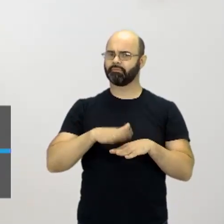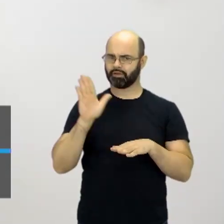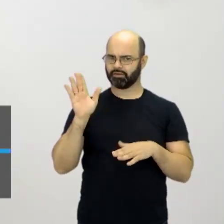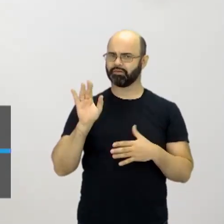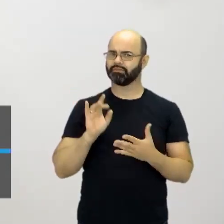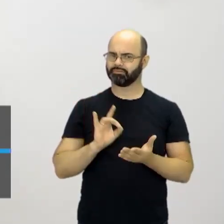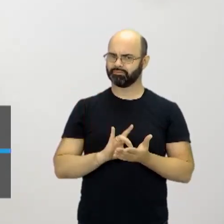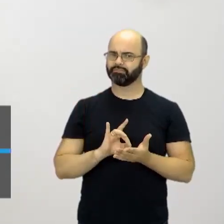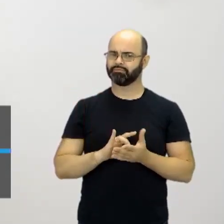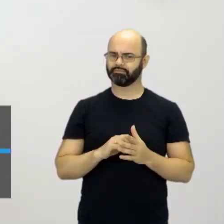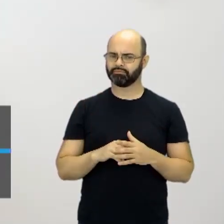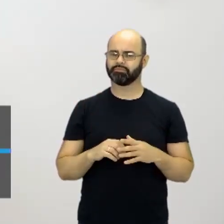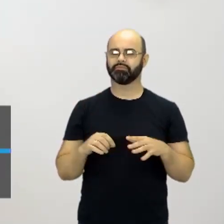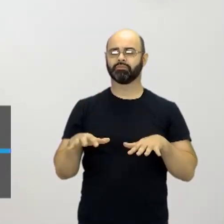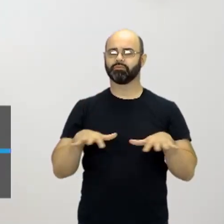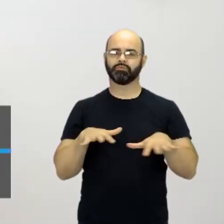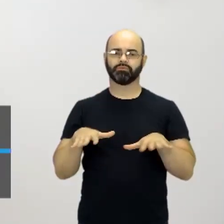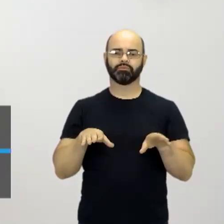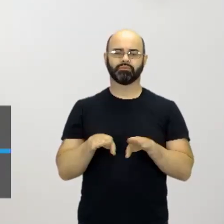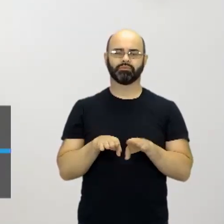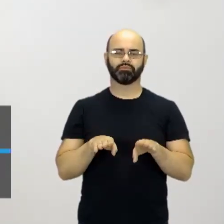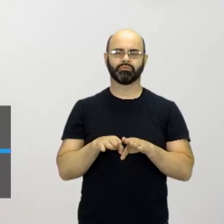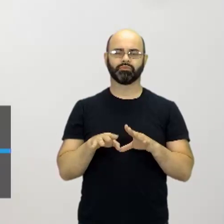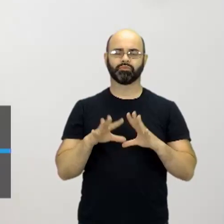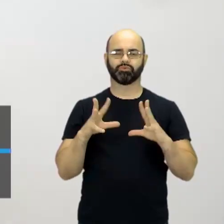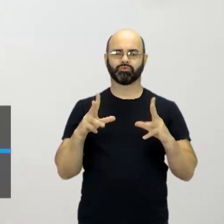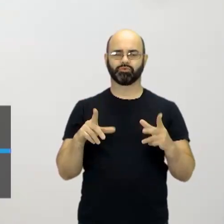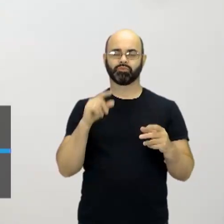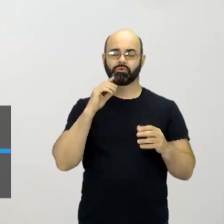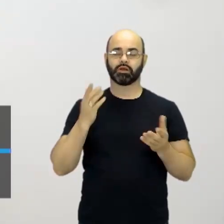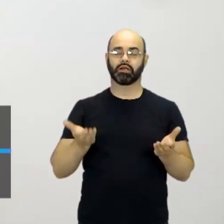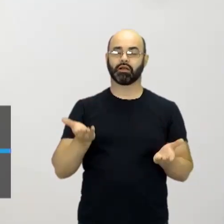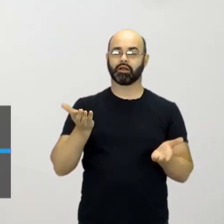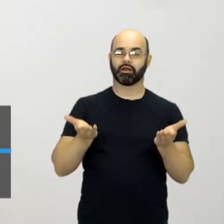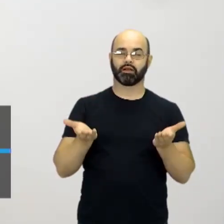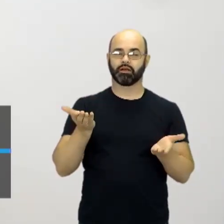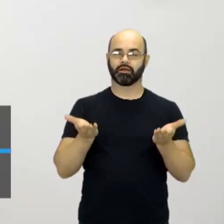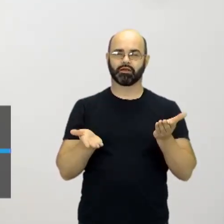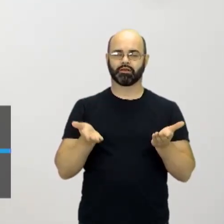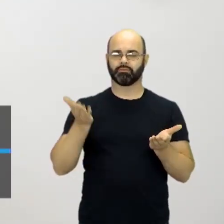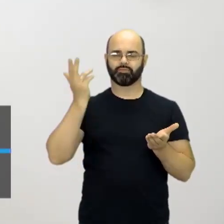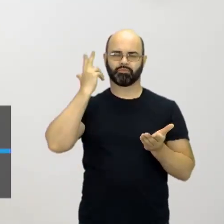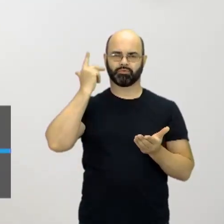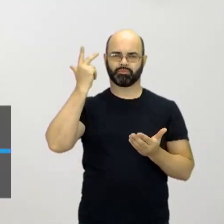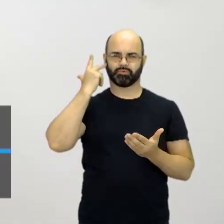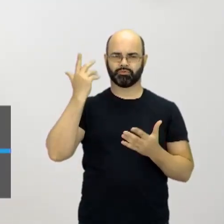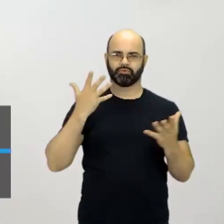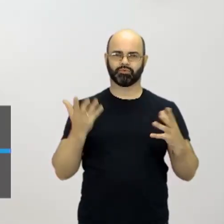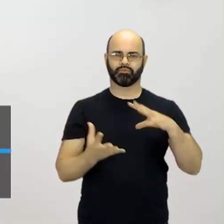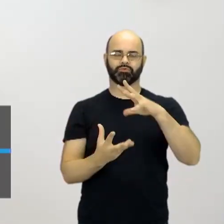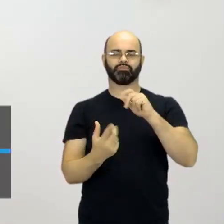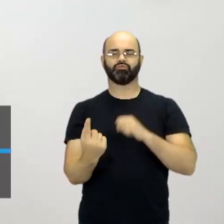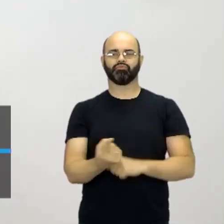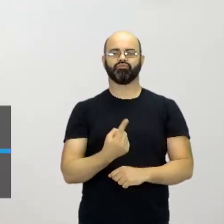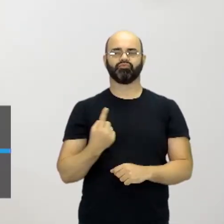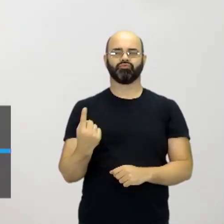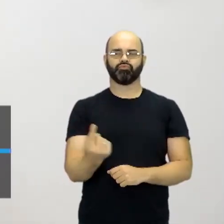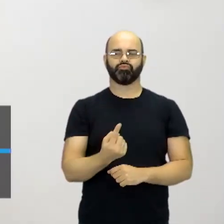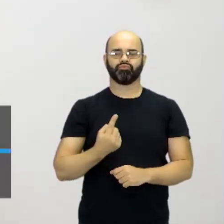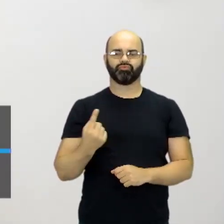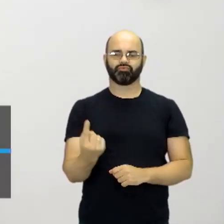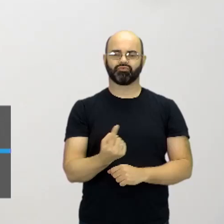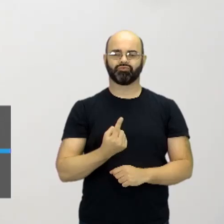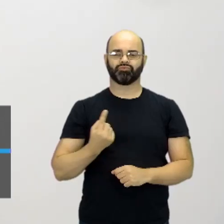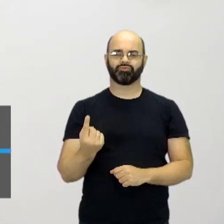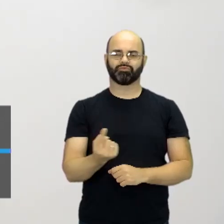não são só esses não ela tem um movimento ali tudo em torno de um equilíbrio natural Hoje é a rotação Saulo de hoje